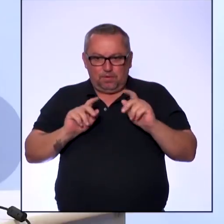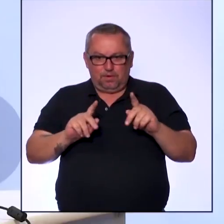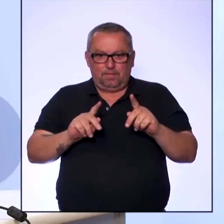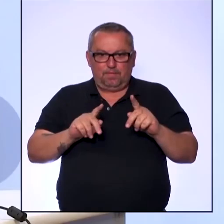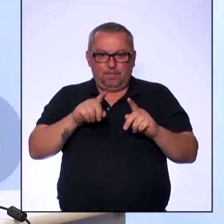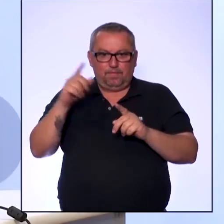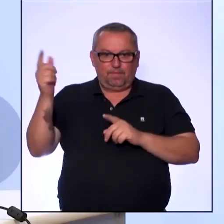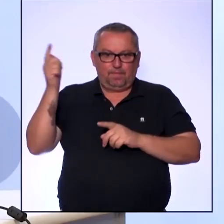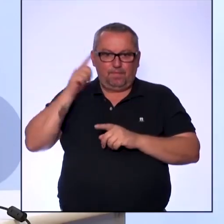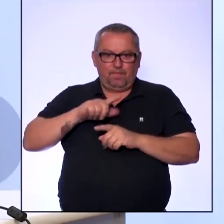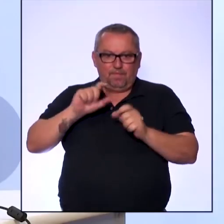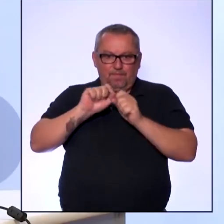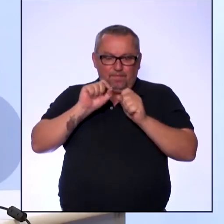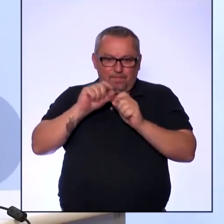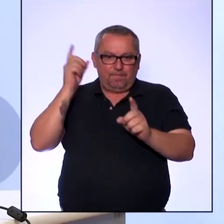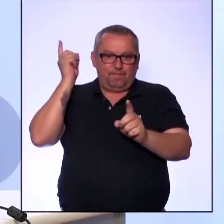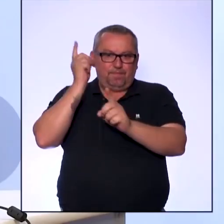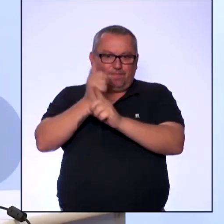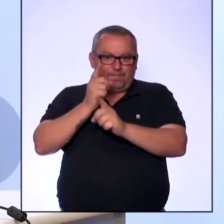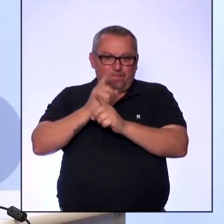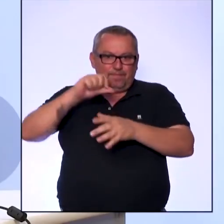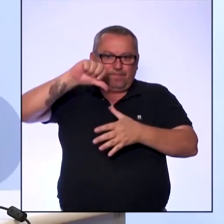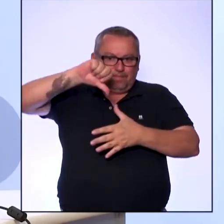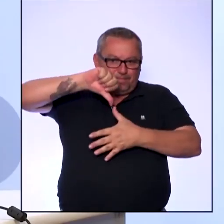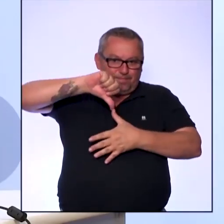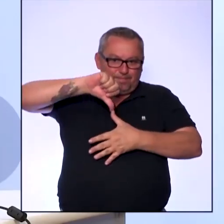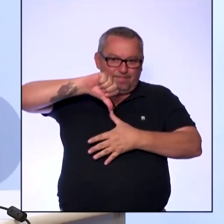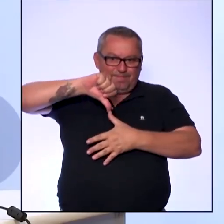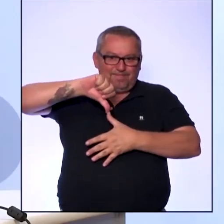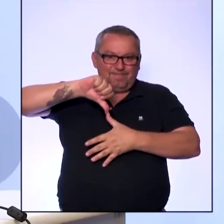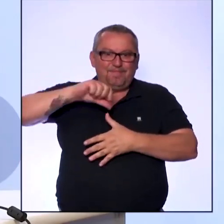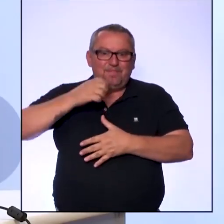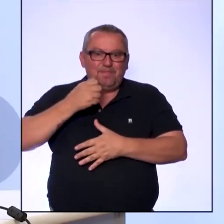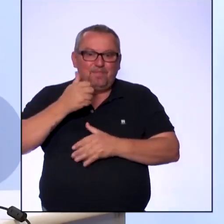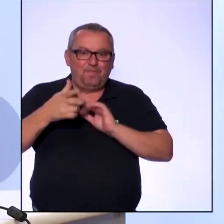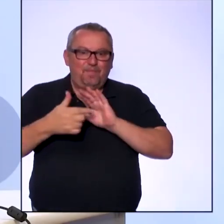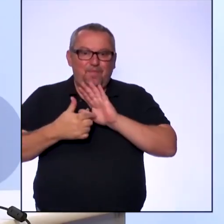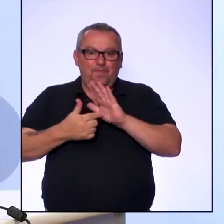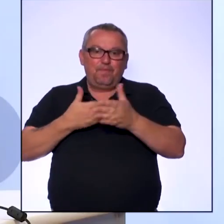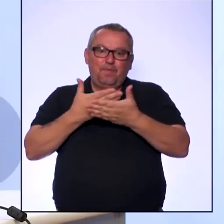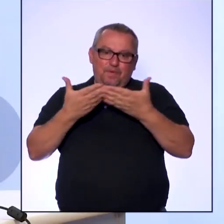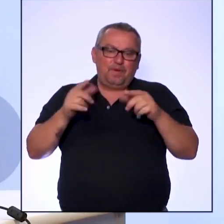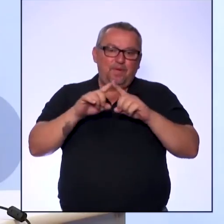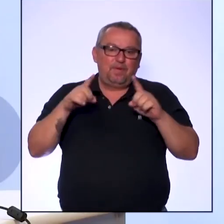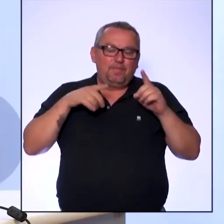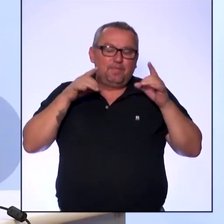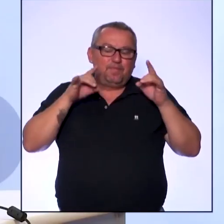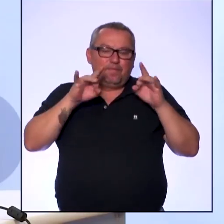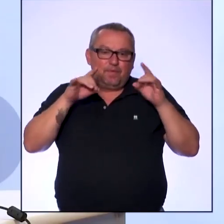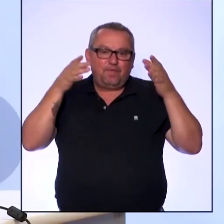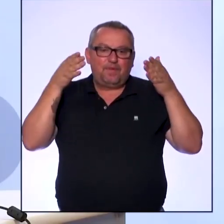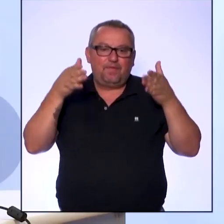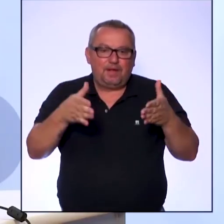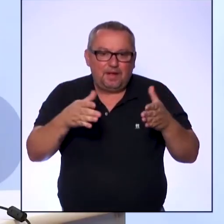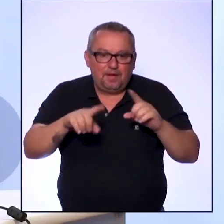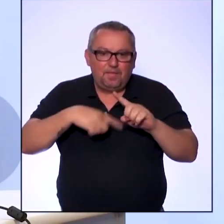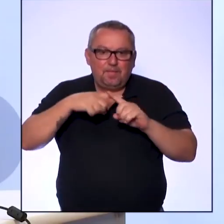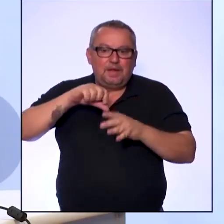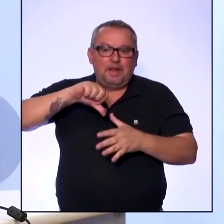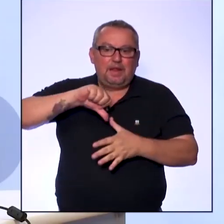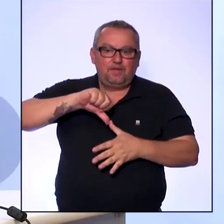Vocês conseguiram aí fazer a localização geográfica da América Latina? Eu mostrei assim a América, mas especificamente a gente vai falar da